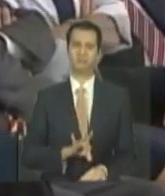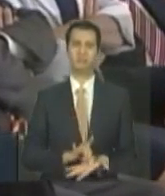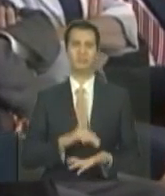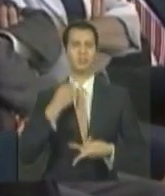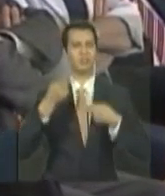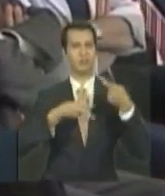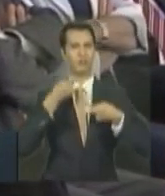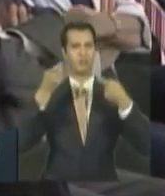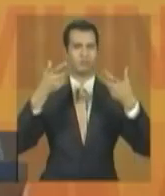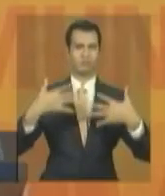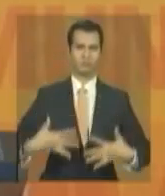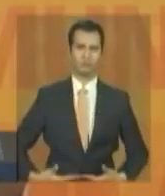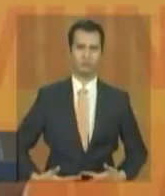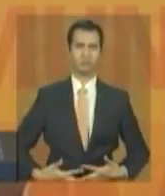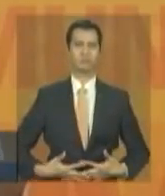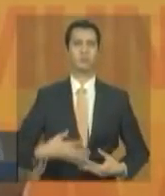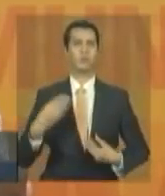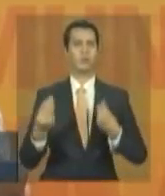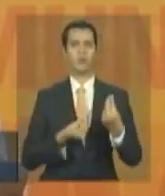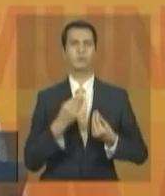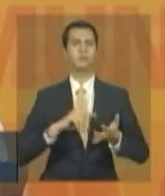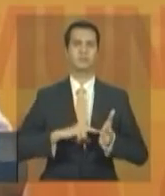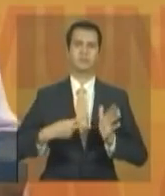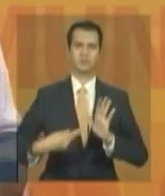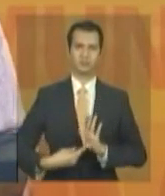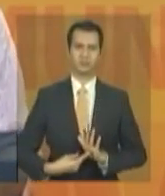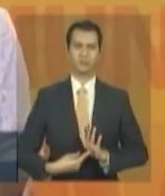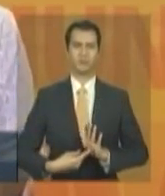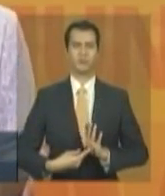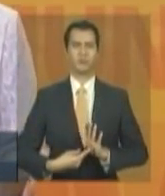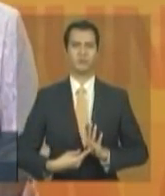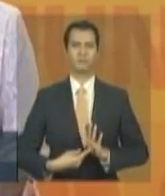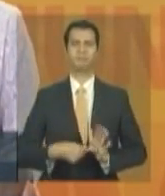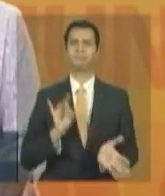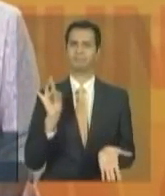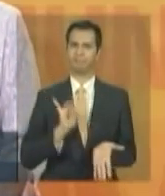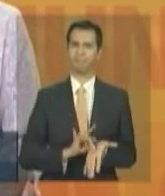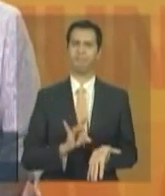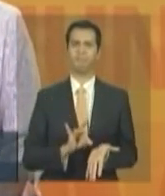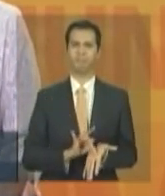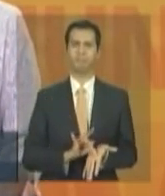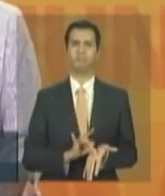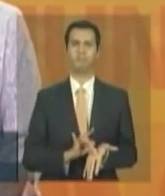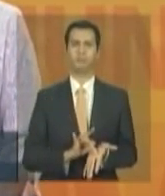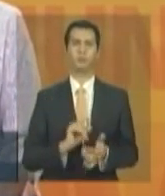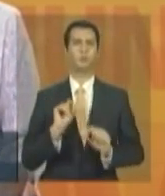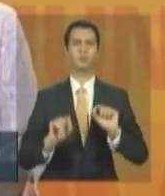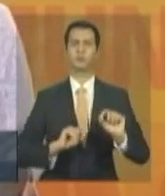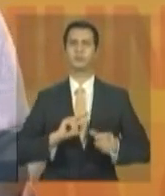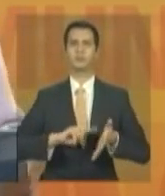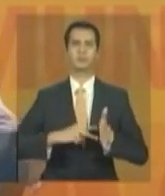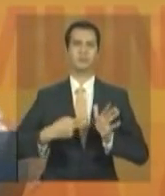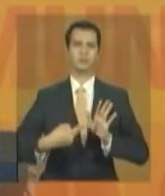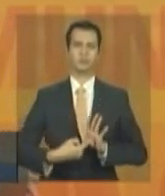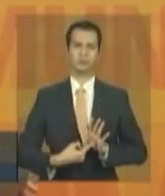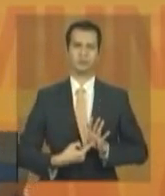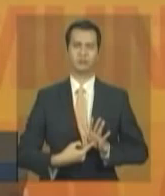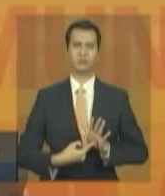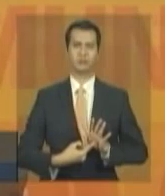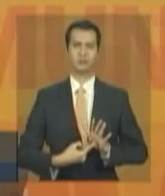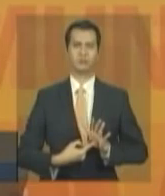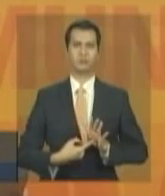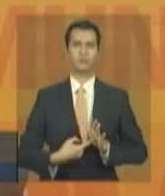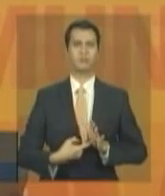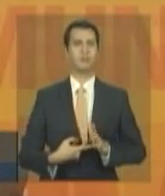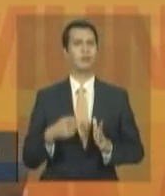fala a respeito do que significa, na verdade, esse drama ou